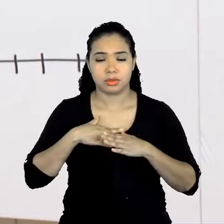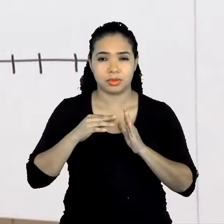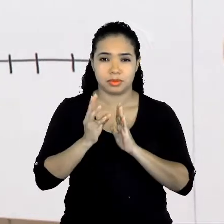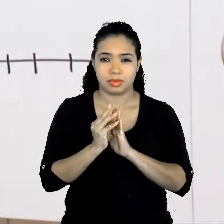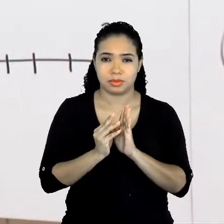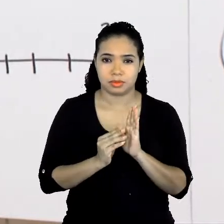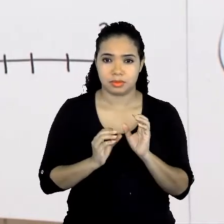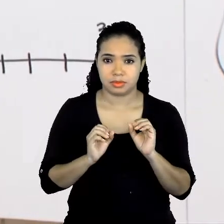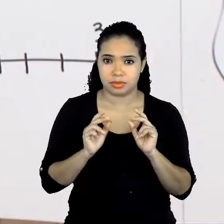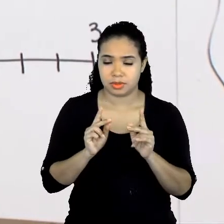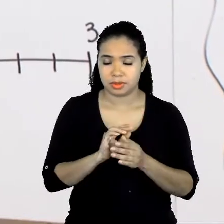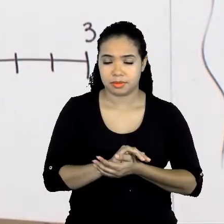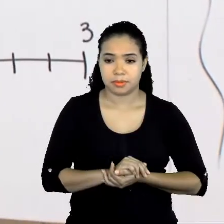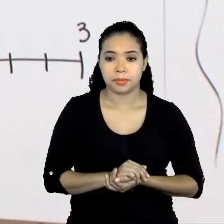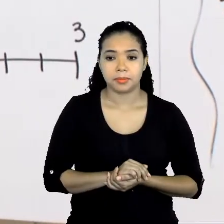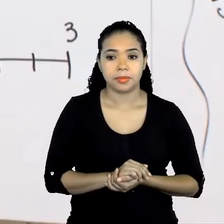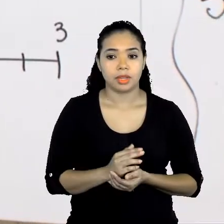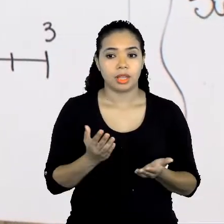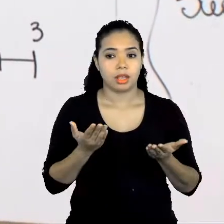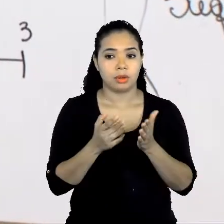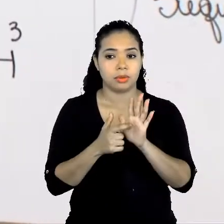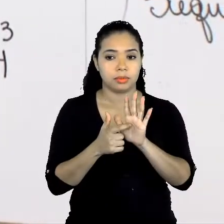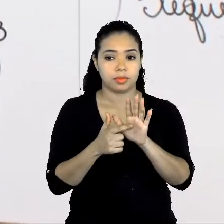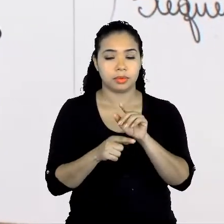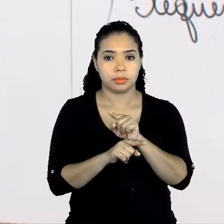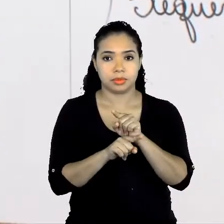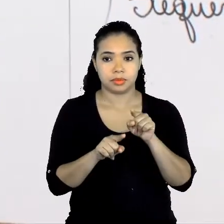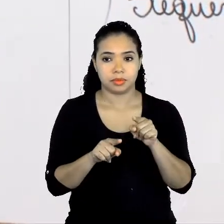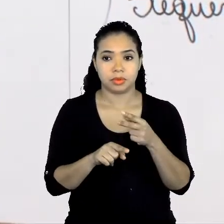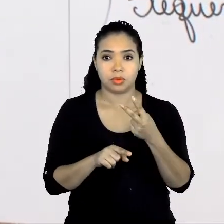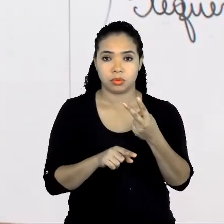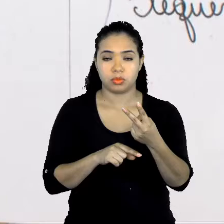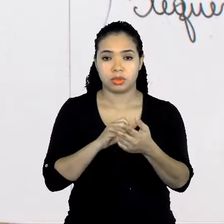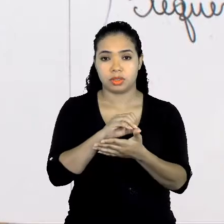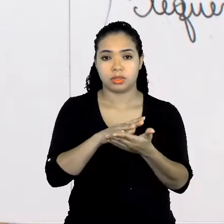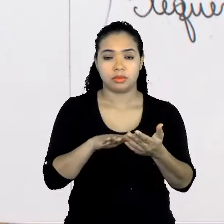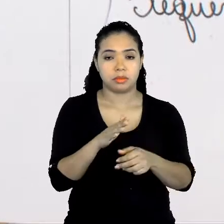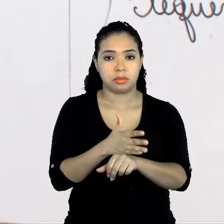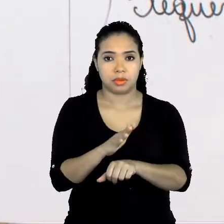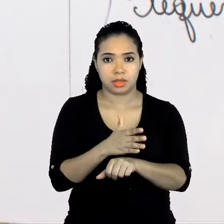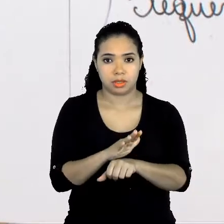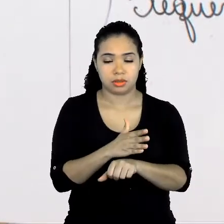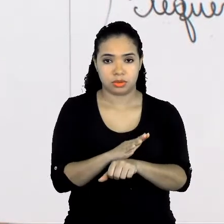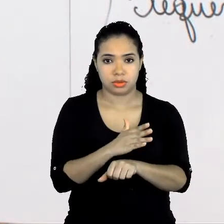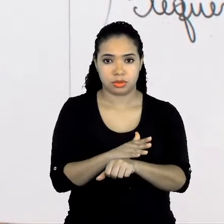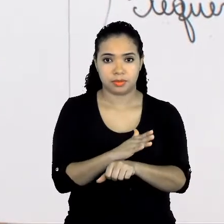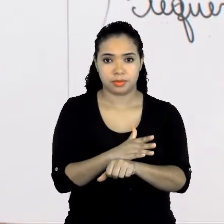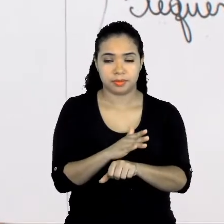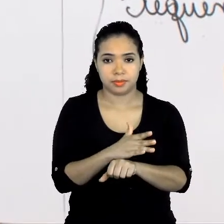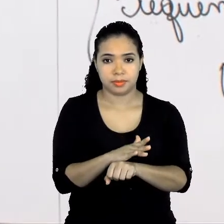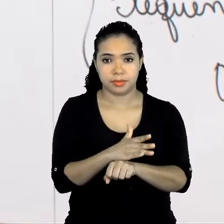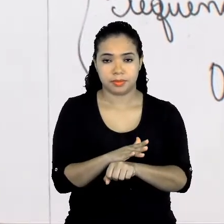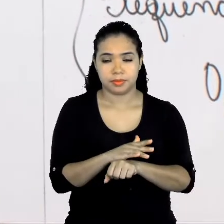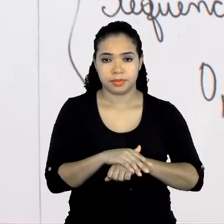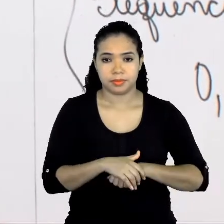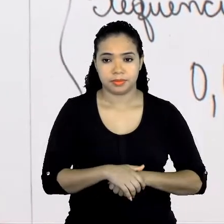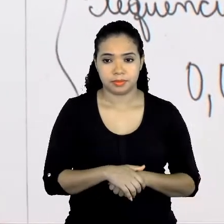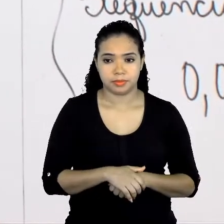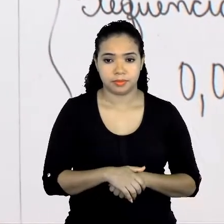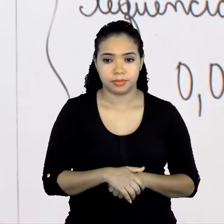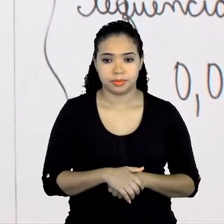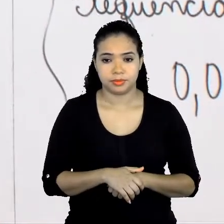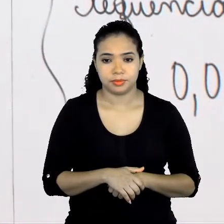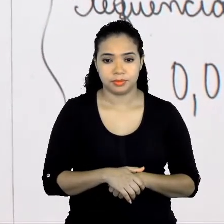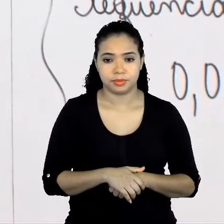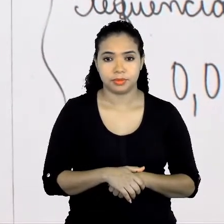conteúdo. Agora eu trouxe para vocês 2 exercícios para a gente trabalhar ordem